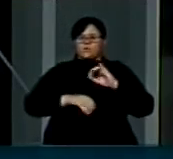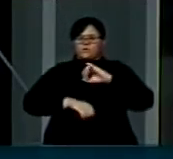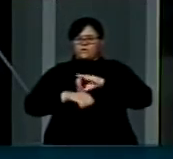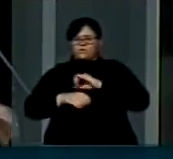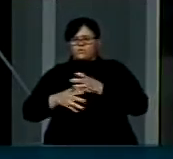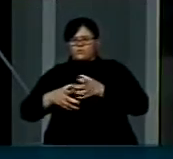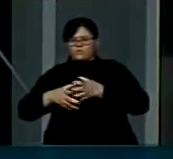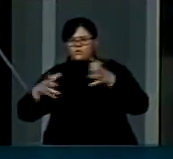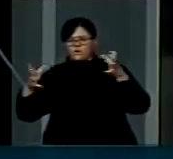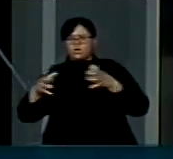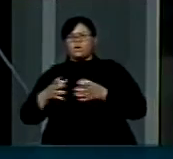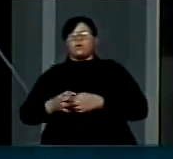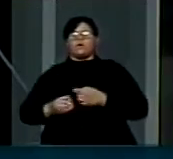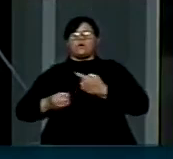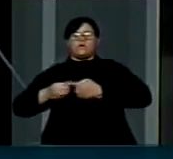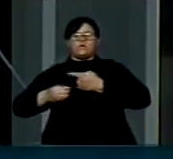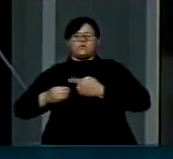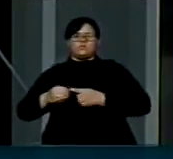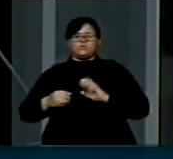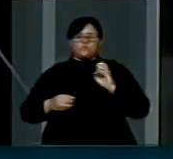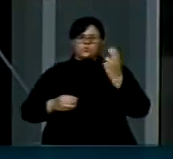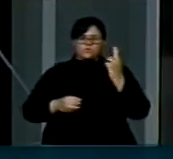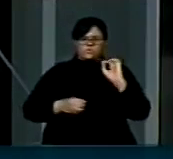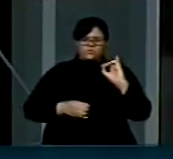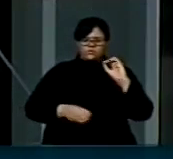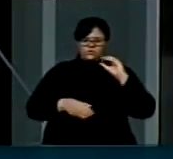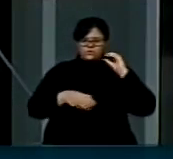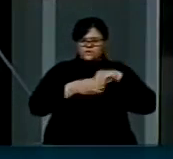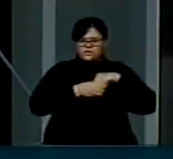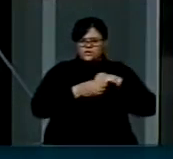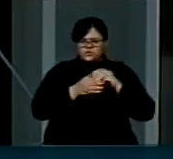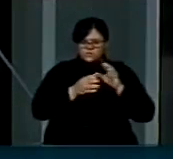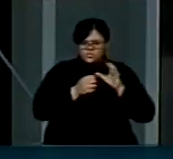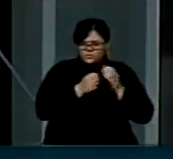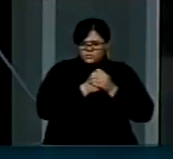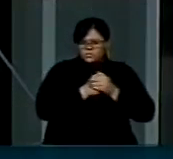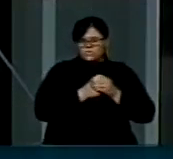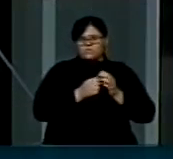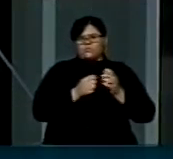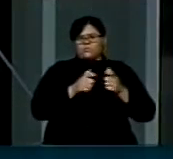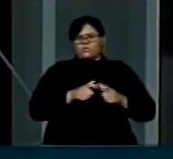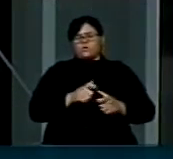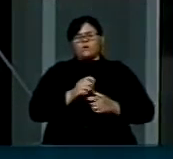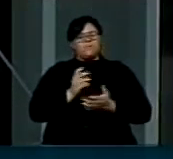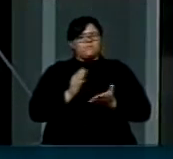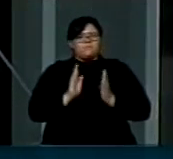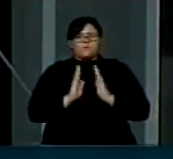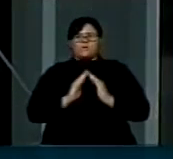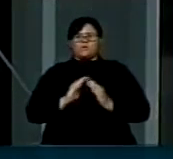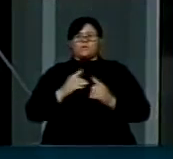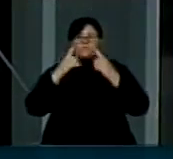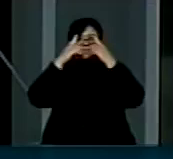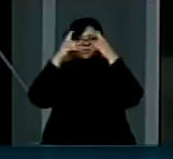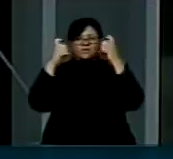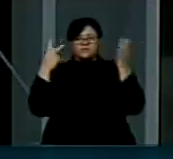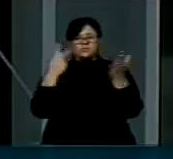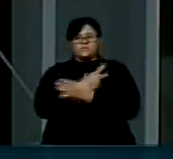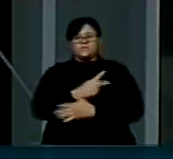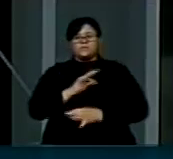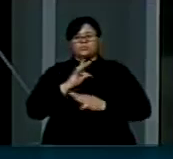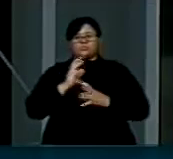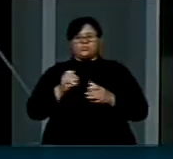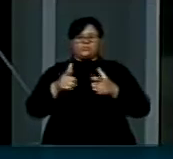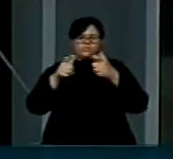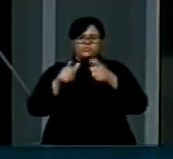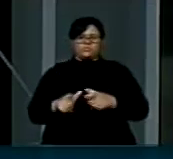centros urbanos e que mora nos mais distantes rincões. Nós vivemos hoje uma sociedade